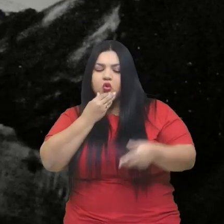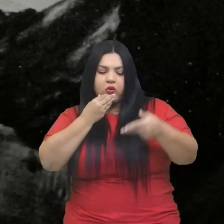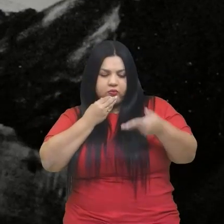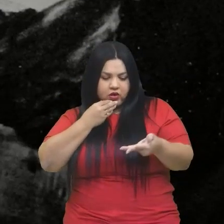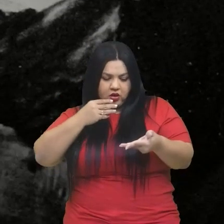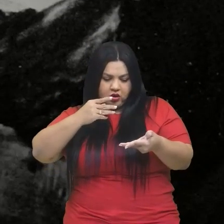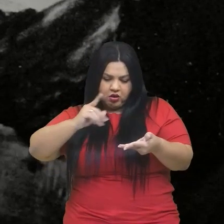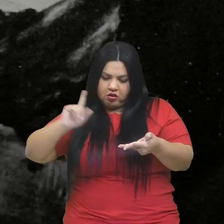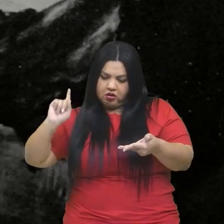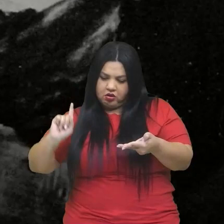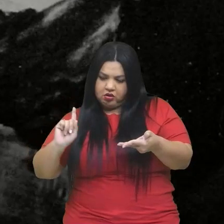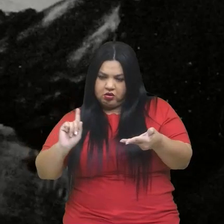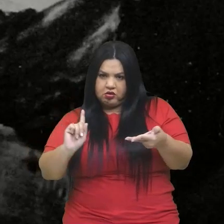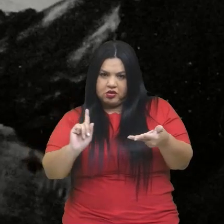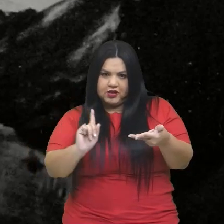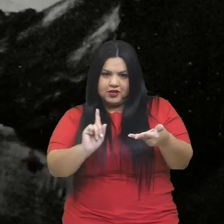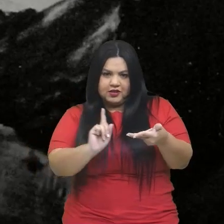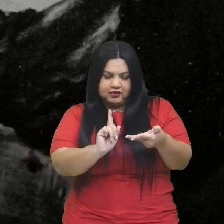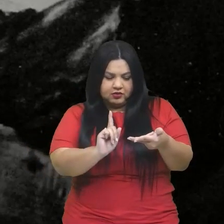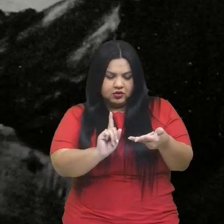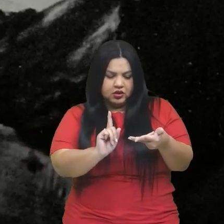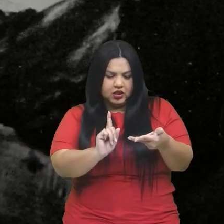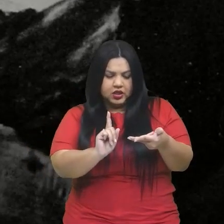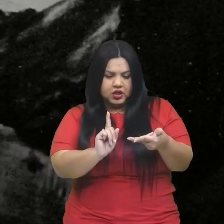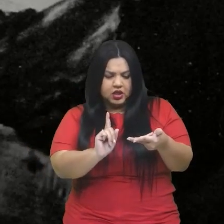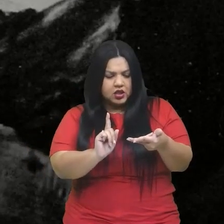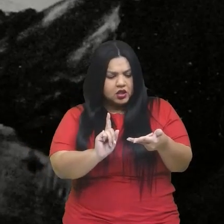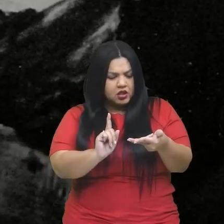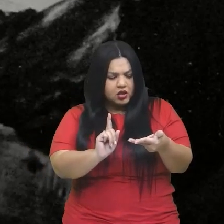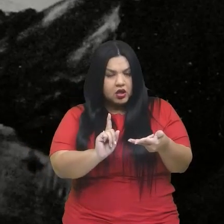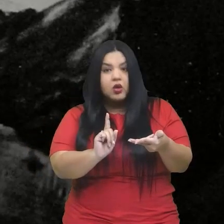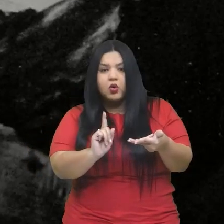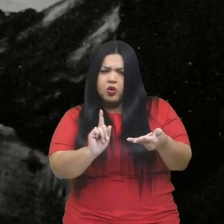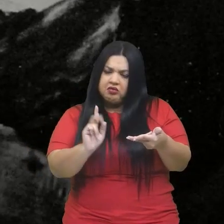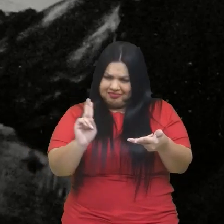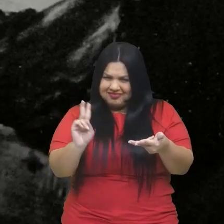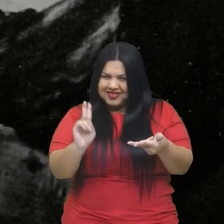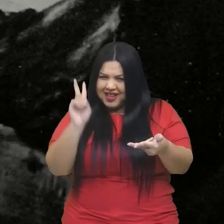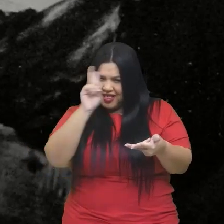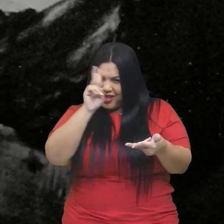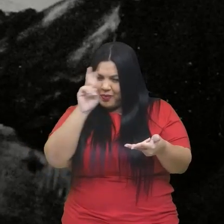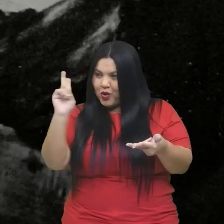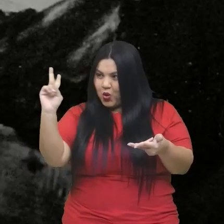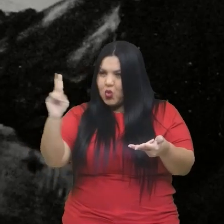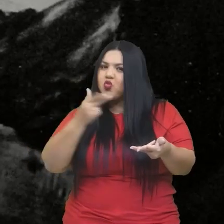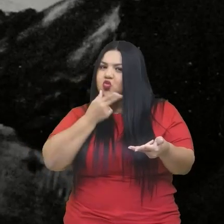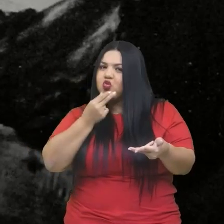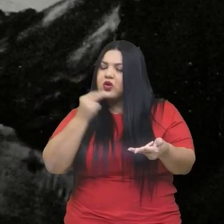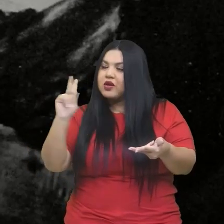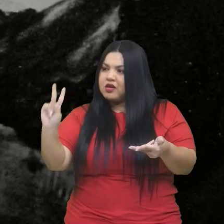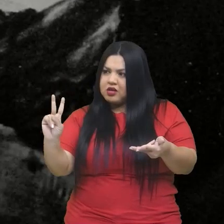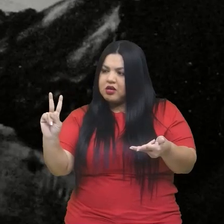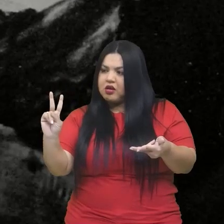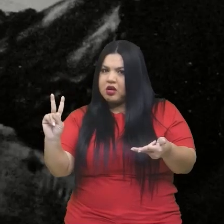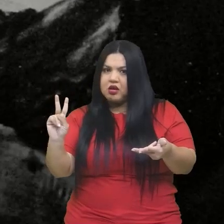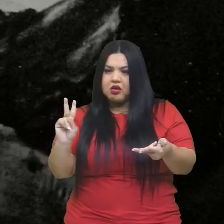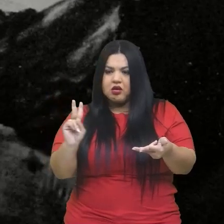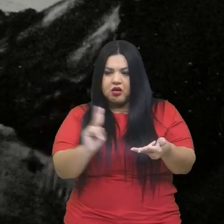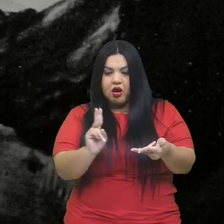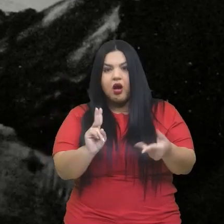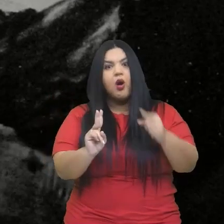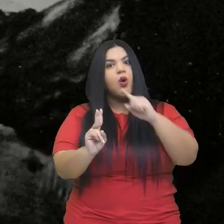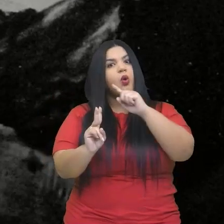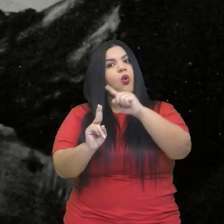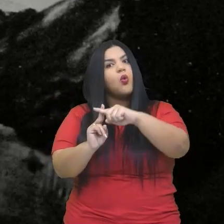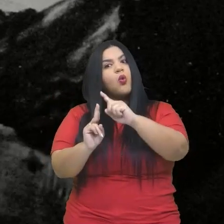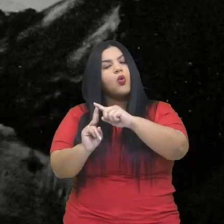caso aí, né, do rei Tut, um daqueles pesquisadores, que é o Carnarvon, foi encontrado morto,